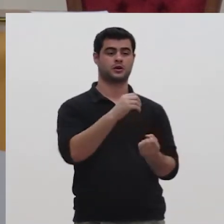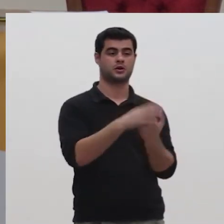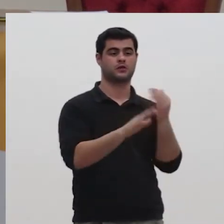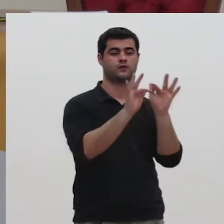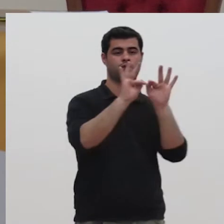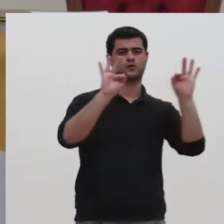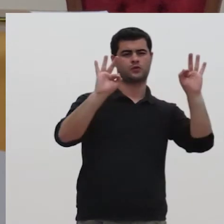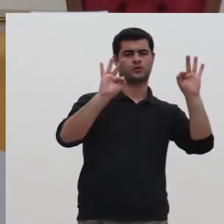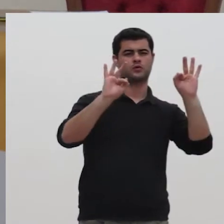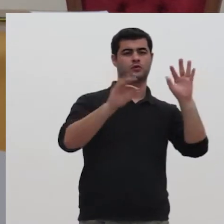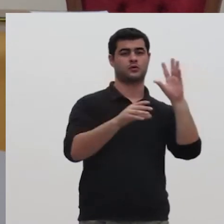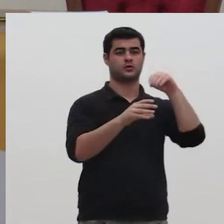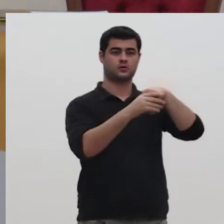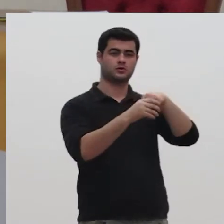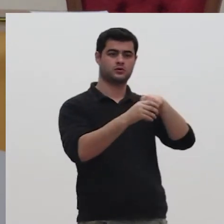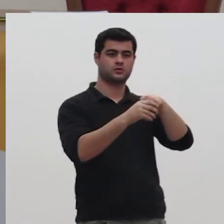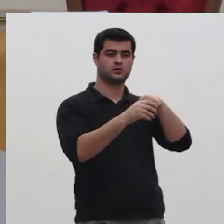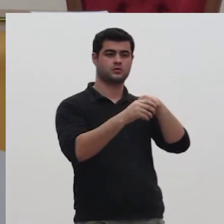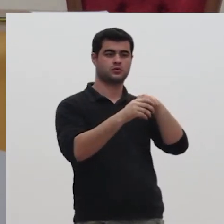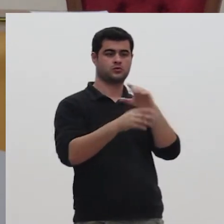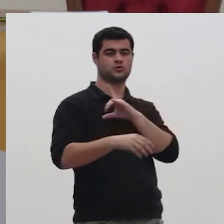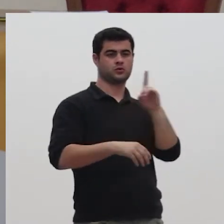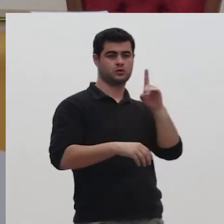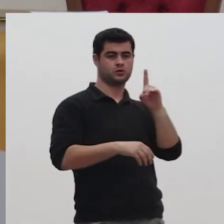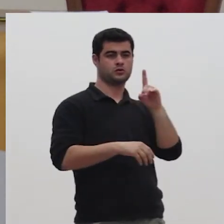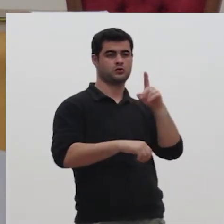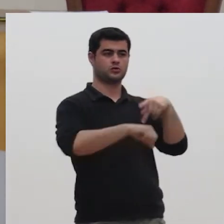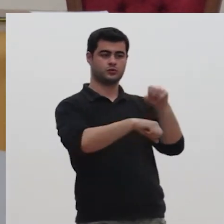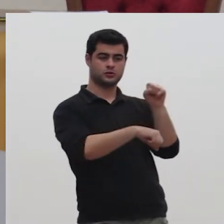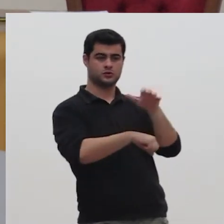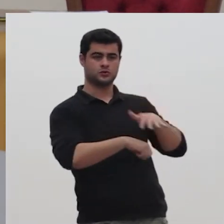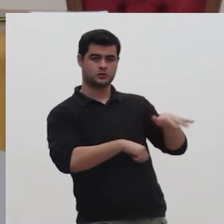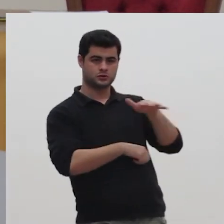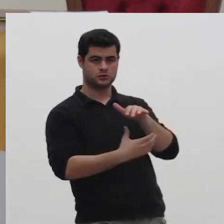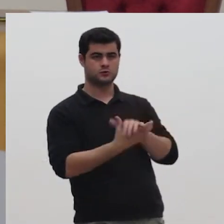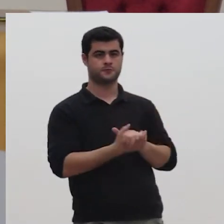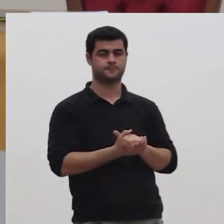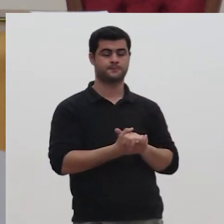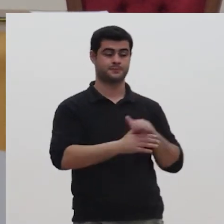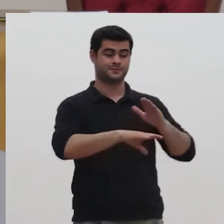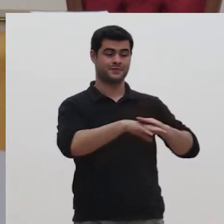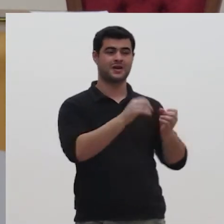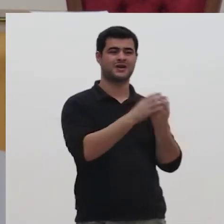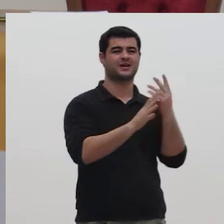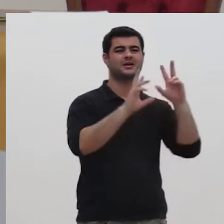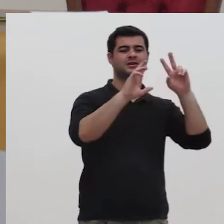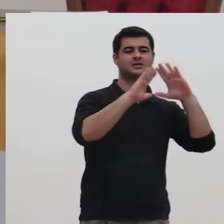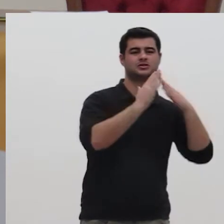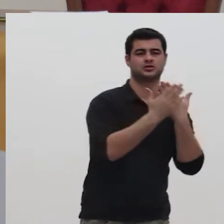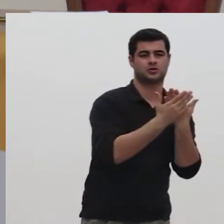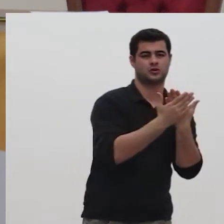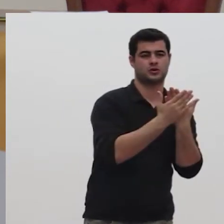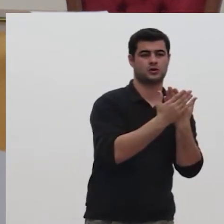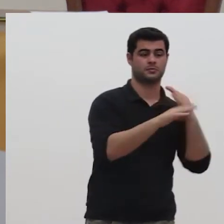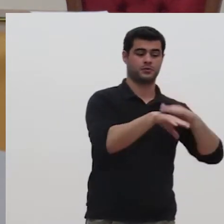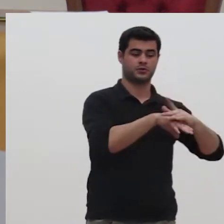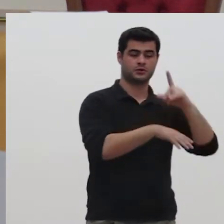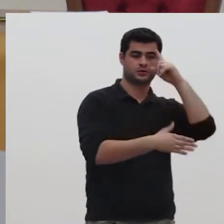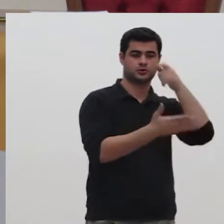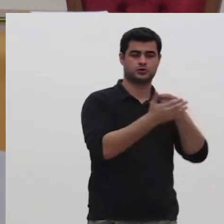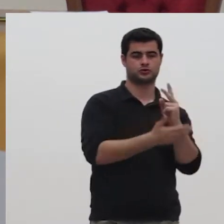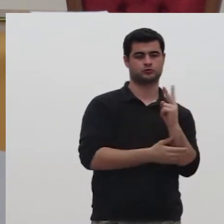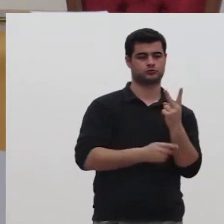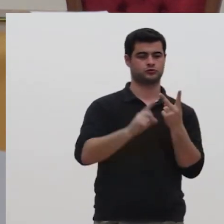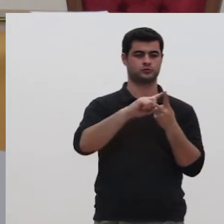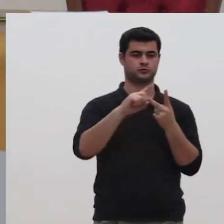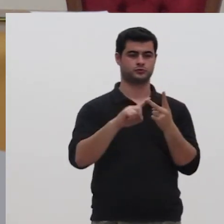de Coordenadores de Pós-Graduação e a Escola de Altos Estudos, e essa escola ela vai nos auxiliar a definir duas coisas. Primeiro,